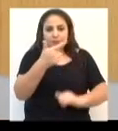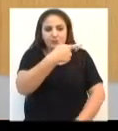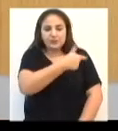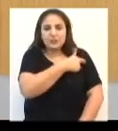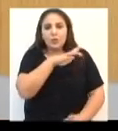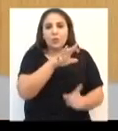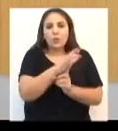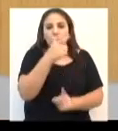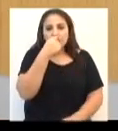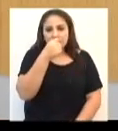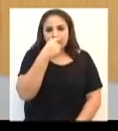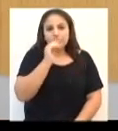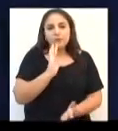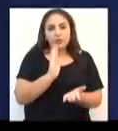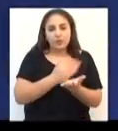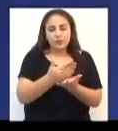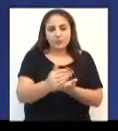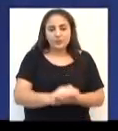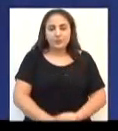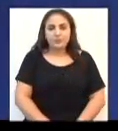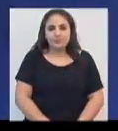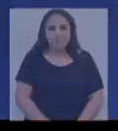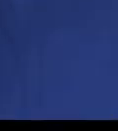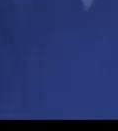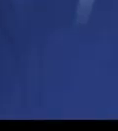da gripe que já iniciou.